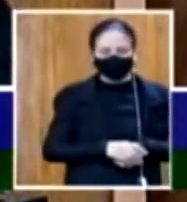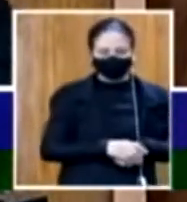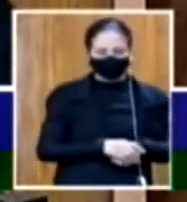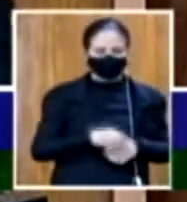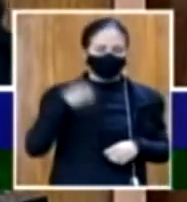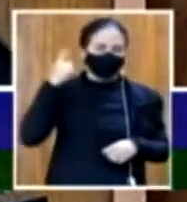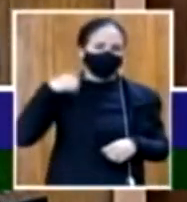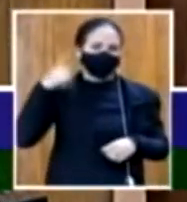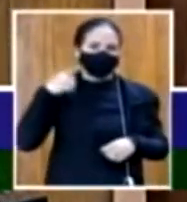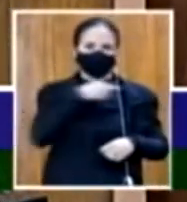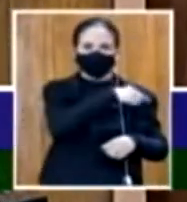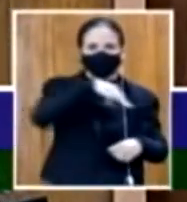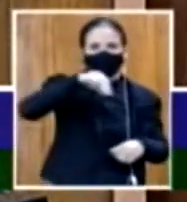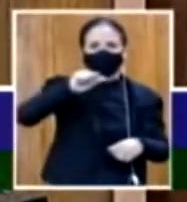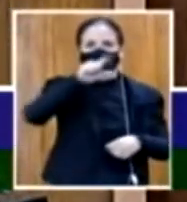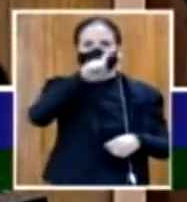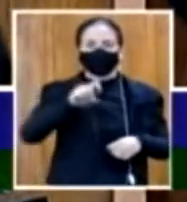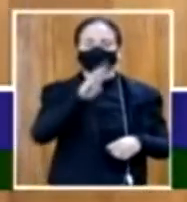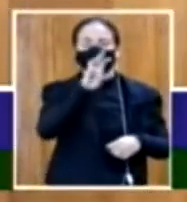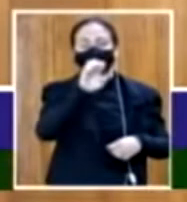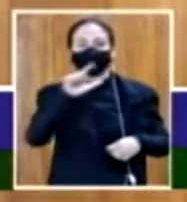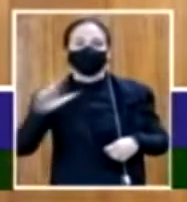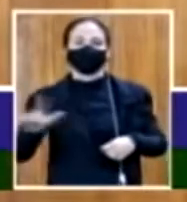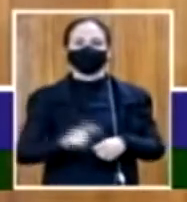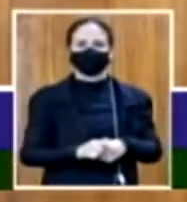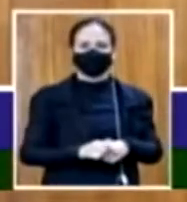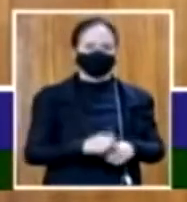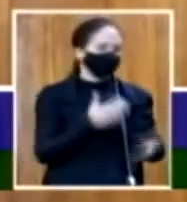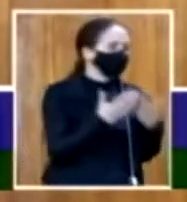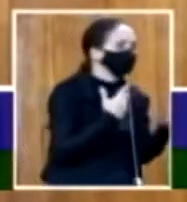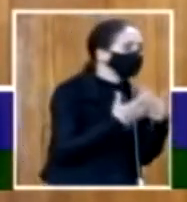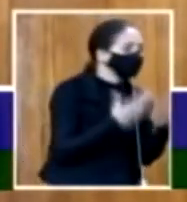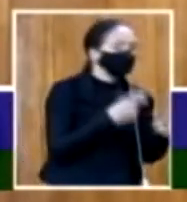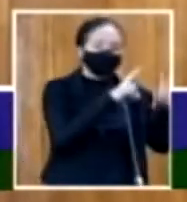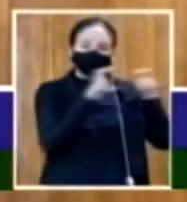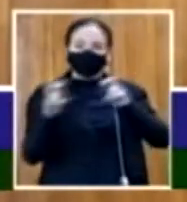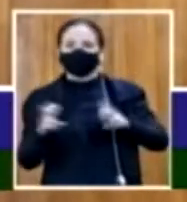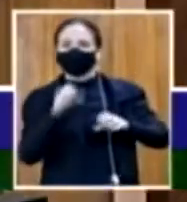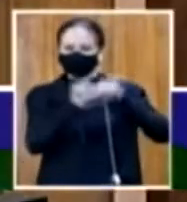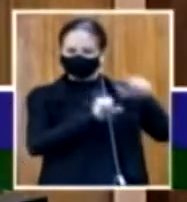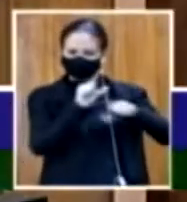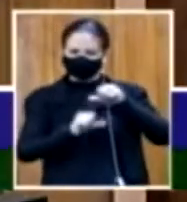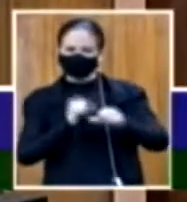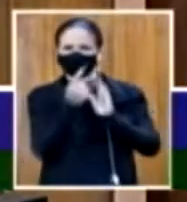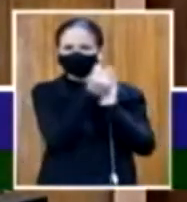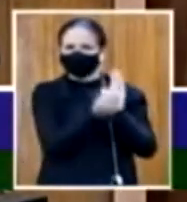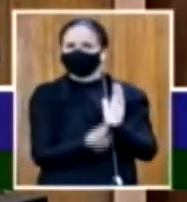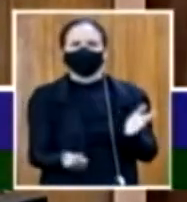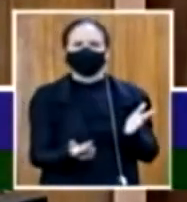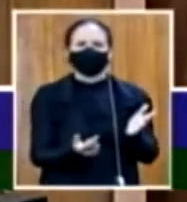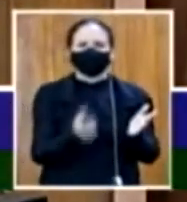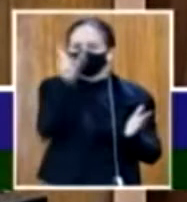Dr. Maxwell e me dando uma aula sobre essa questão da reforma. A reforma, quem vai pagar o custo é o